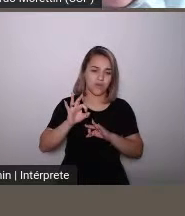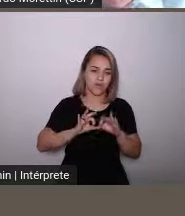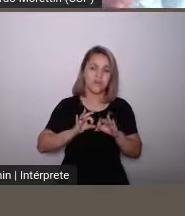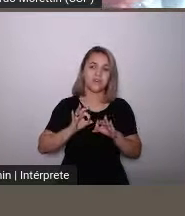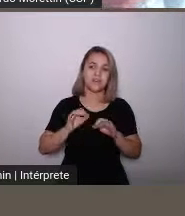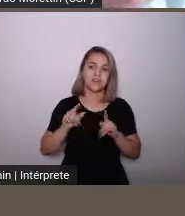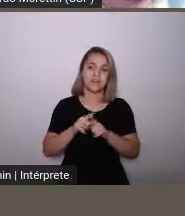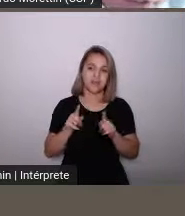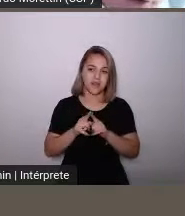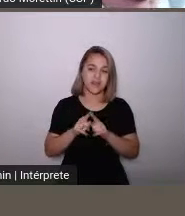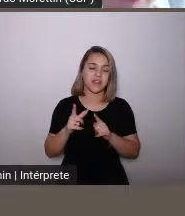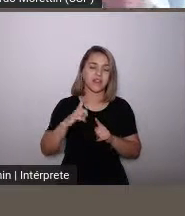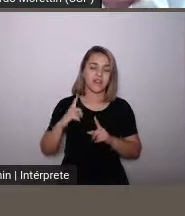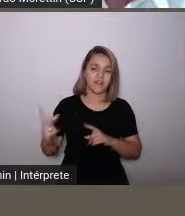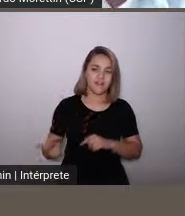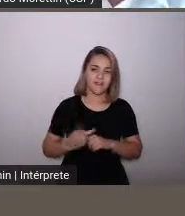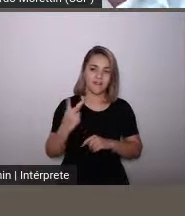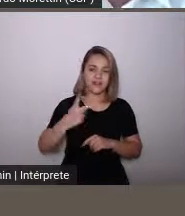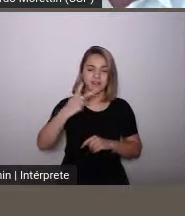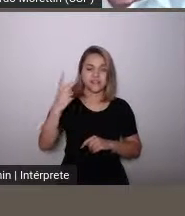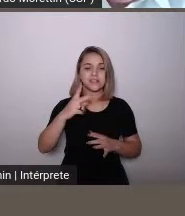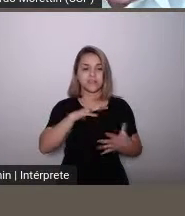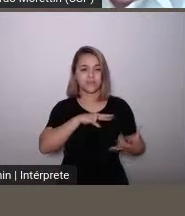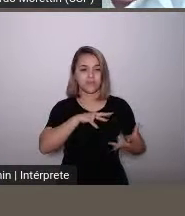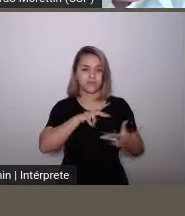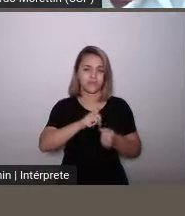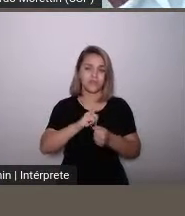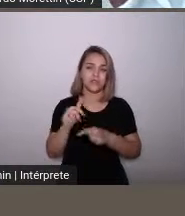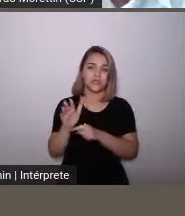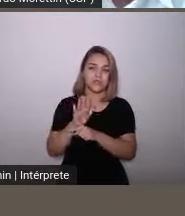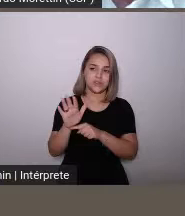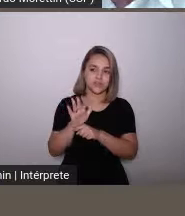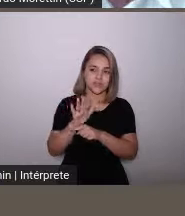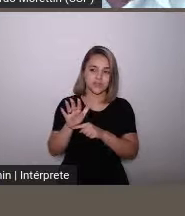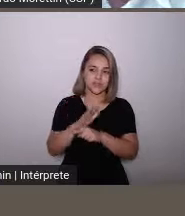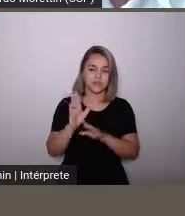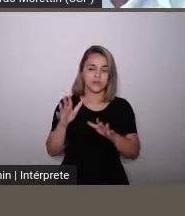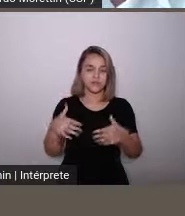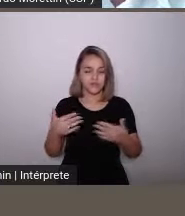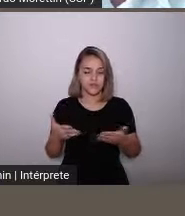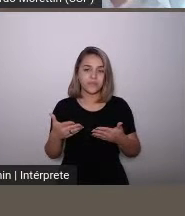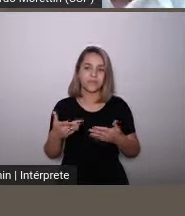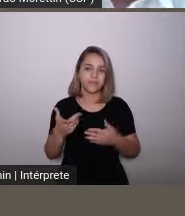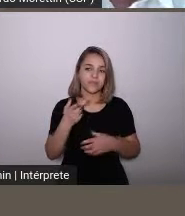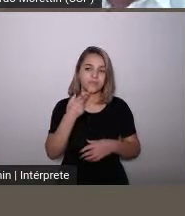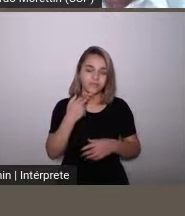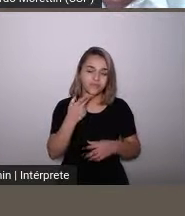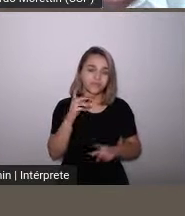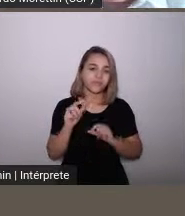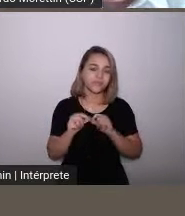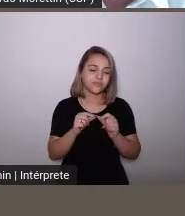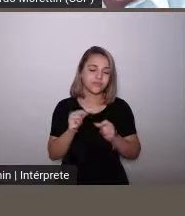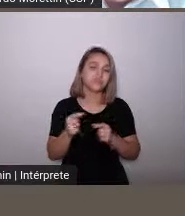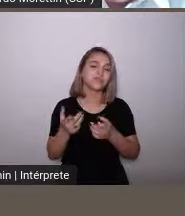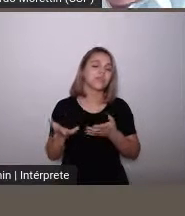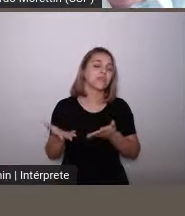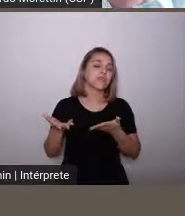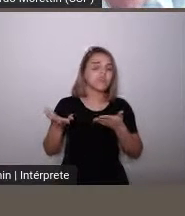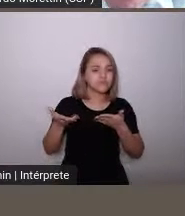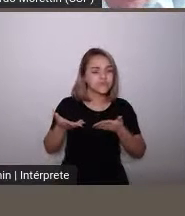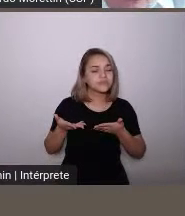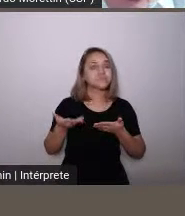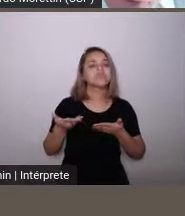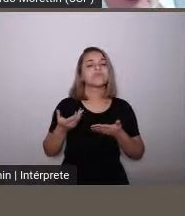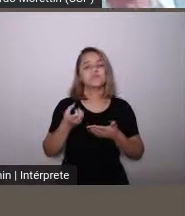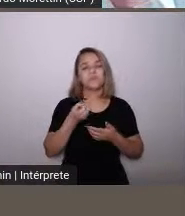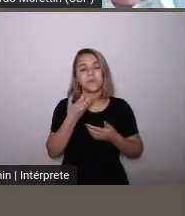prestígio internacional a esse cinema. Como eu disse, a recepção foi muito acalorada, né? Os debates